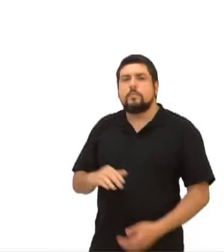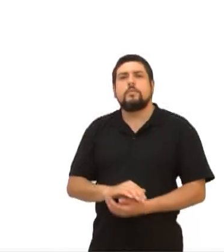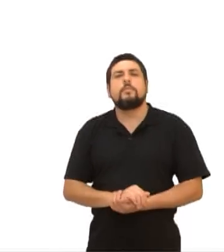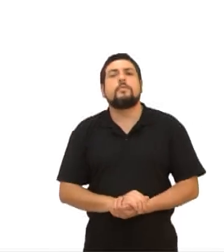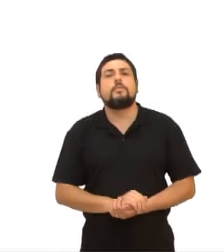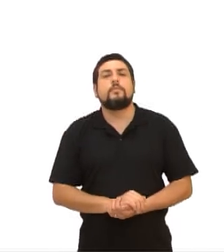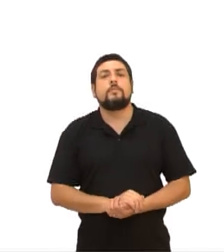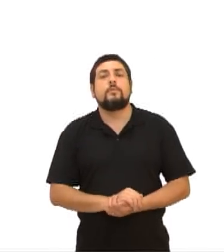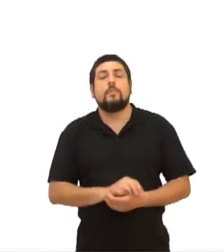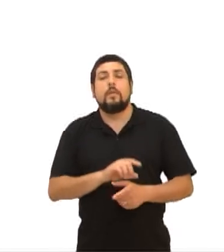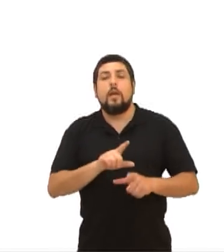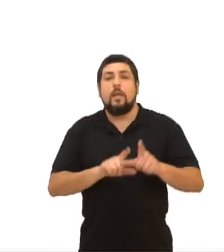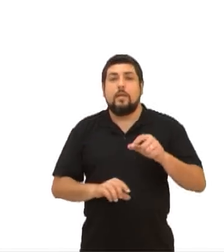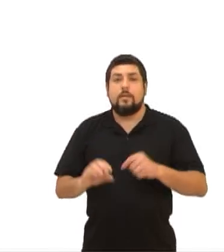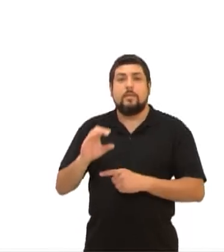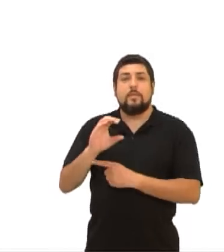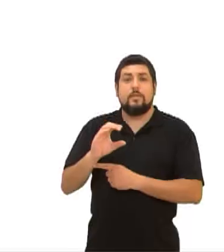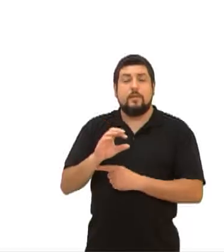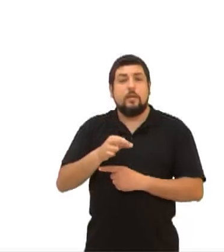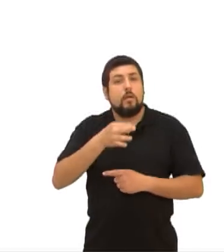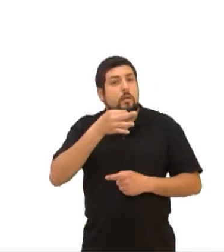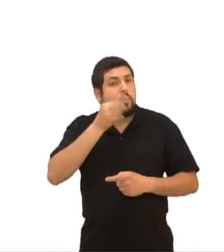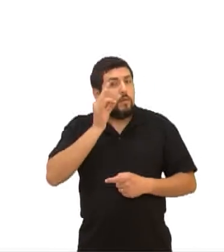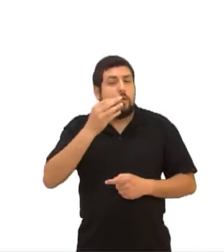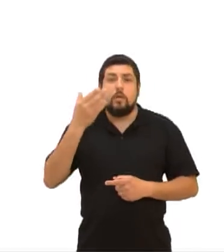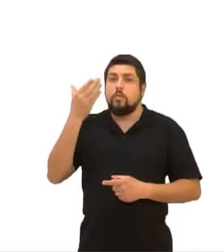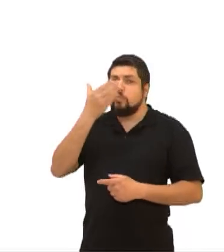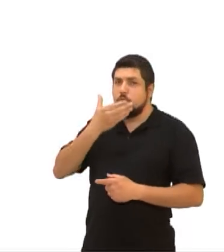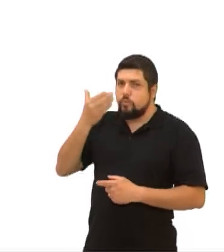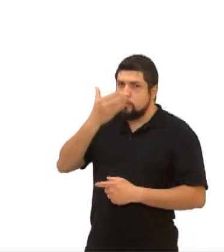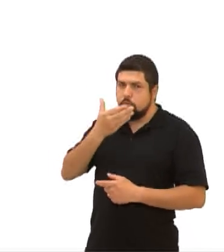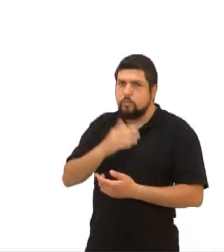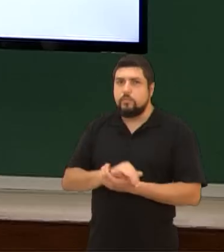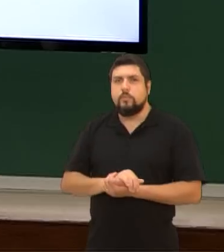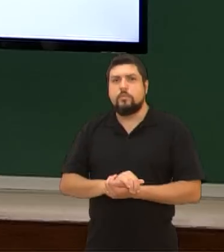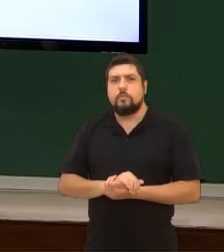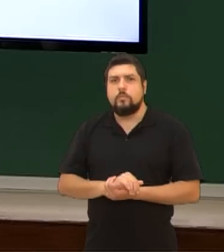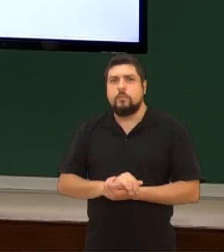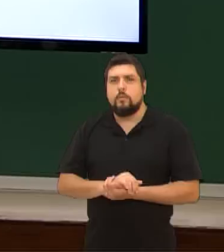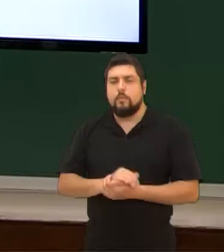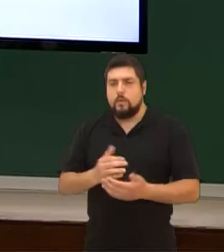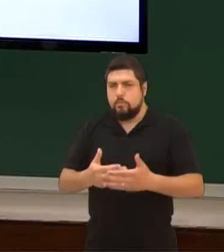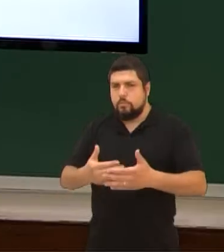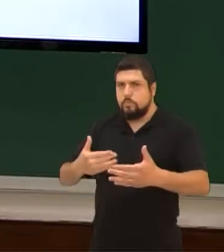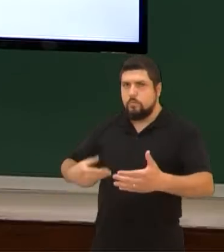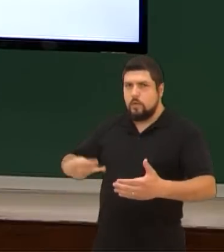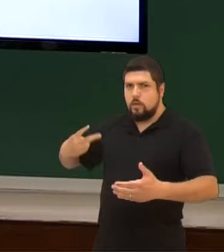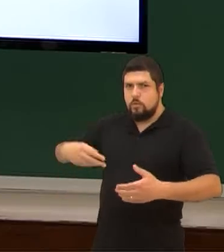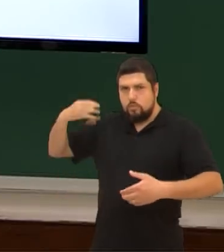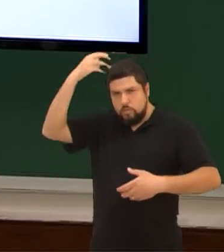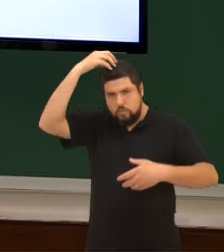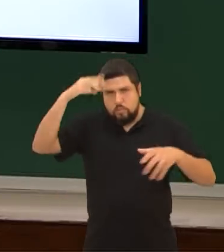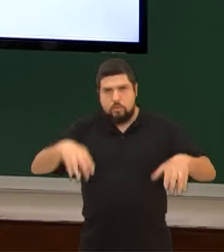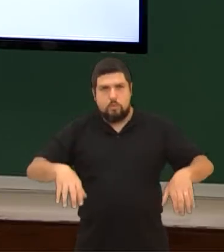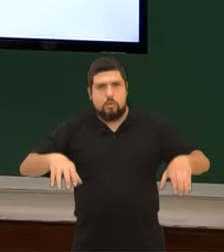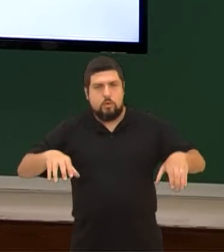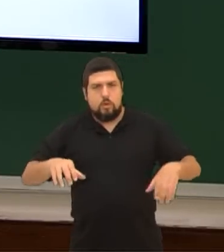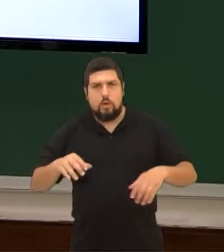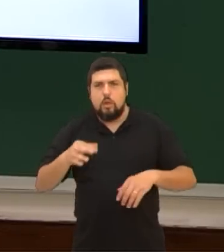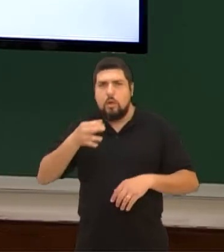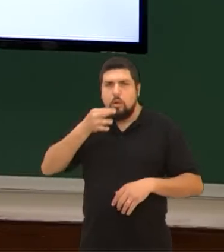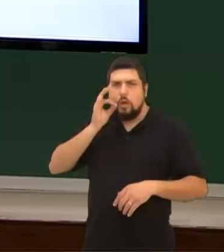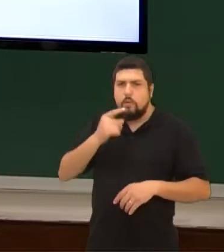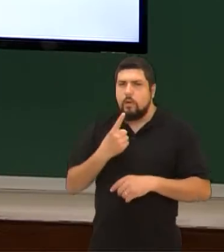produtos? Letra C, o café e o açúcar. No início do segundo reinado, o café ali com cerca de 18%,